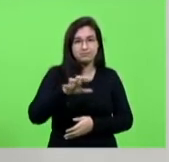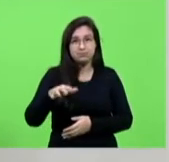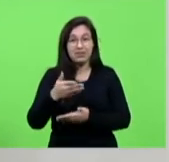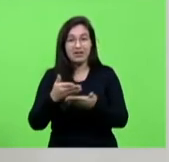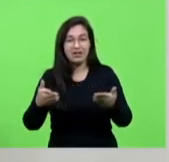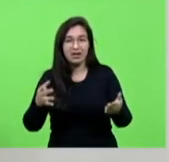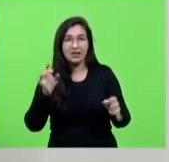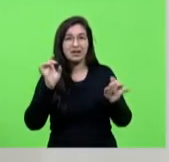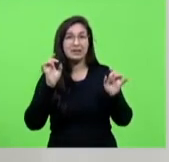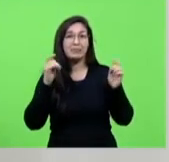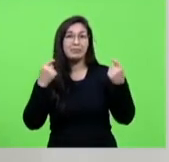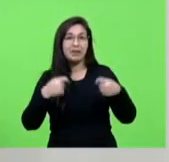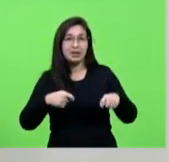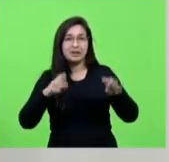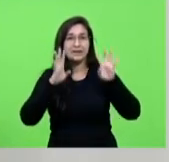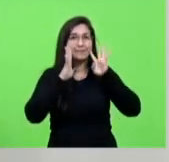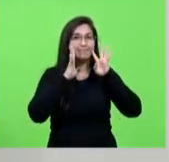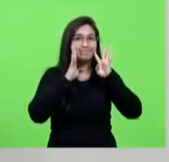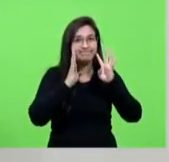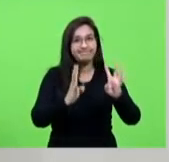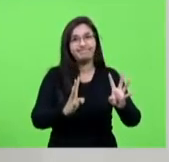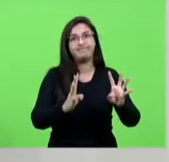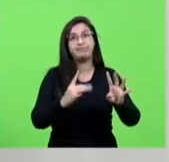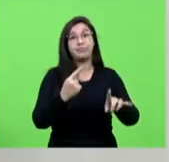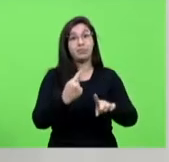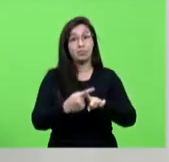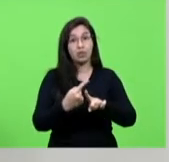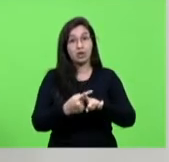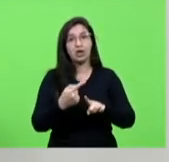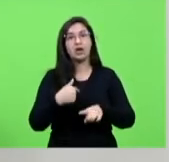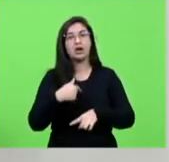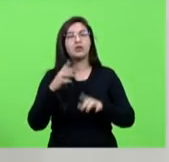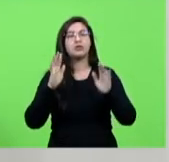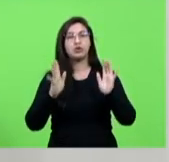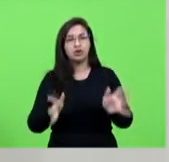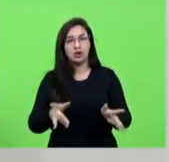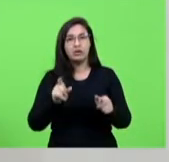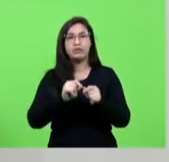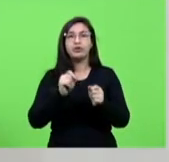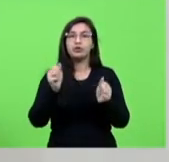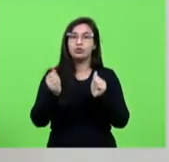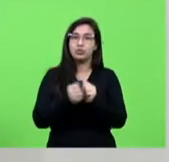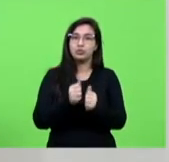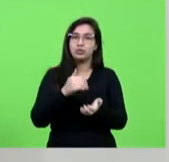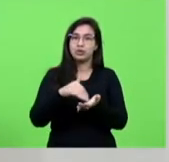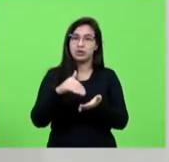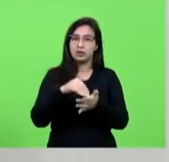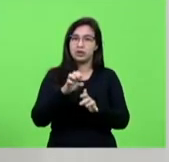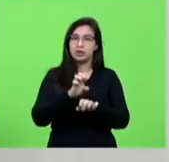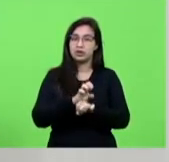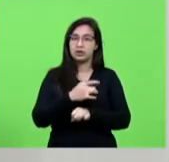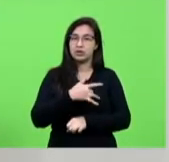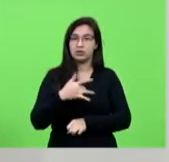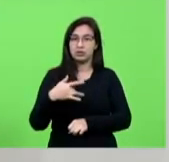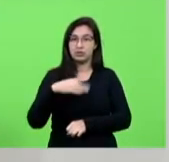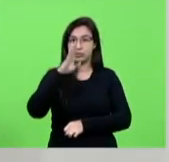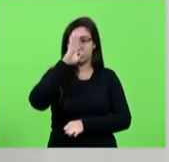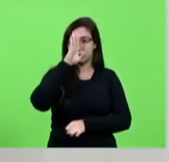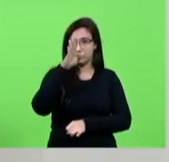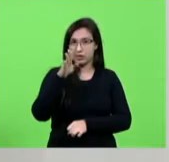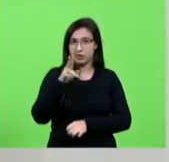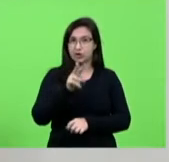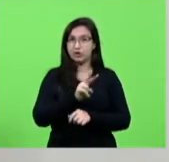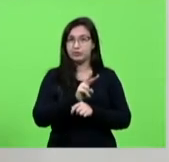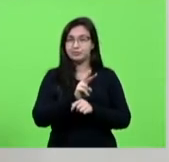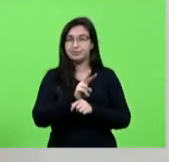que precisam de uma atenção, coisa que eu fiz junto à Secretaria de Estado da Saúde, principalmente a vigilância